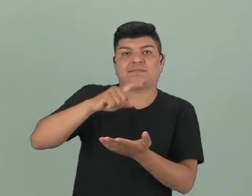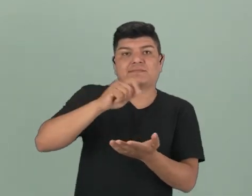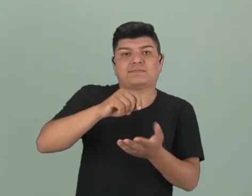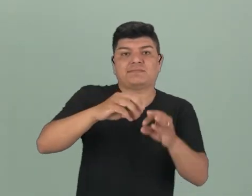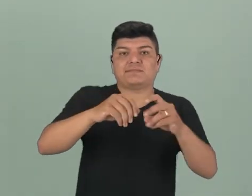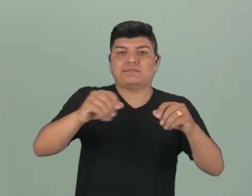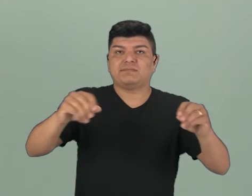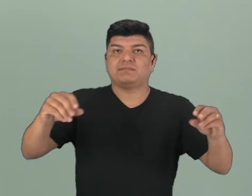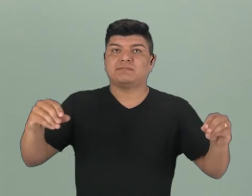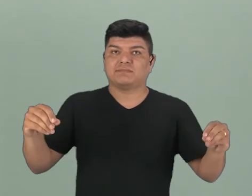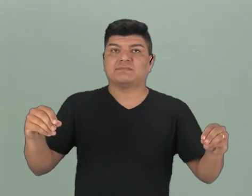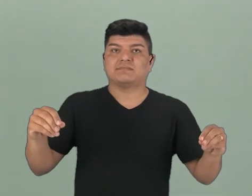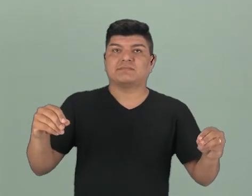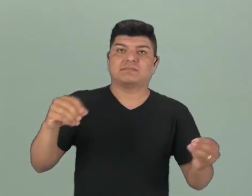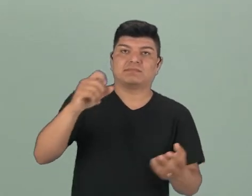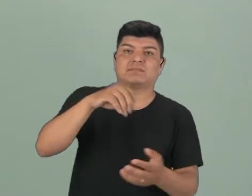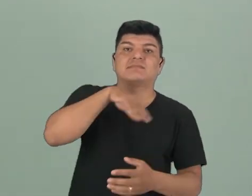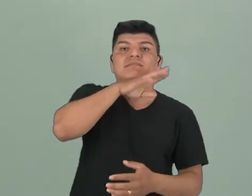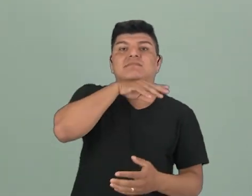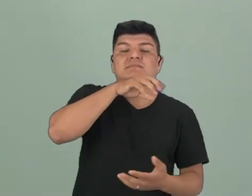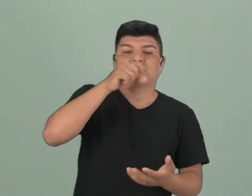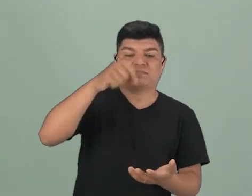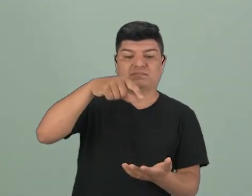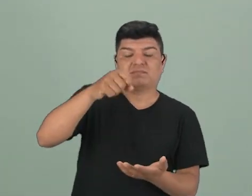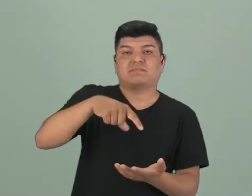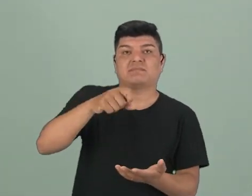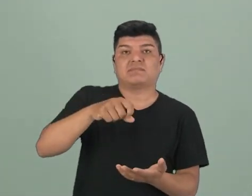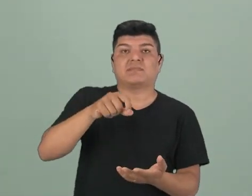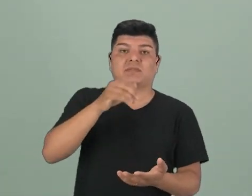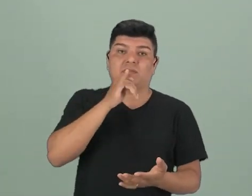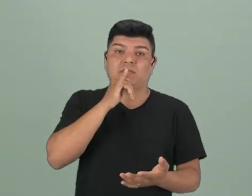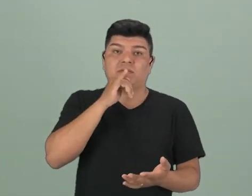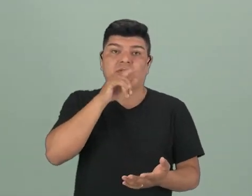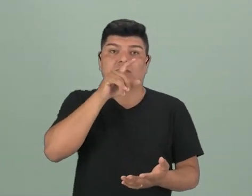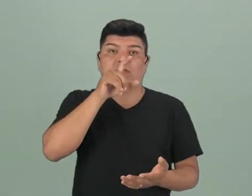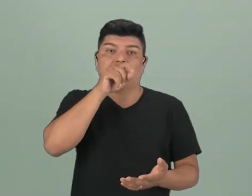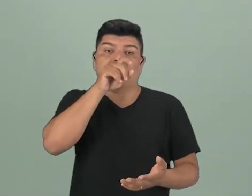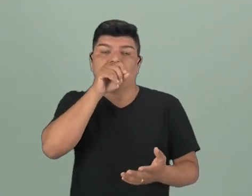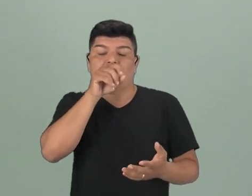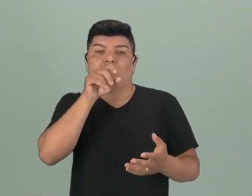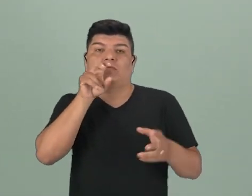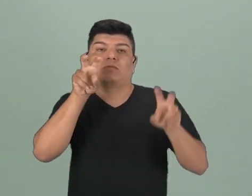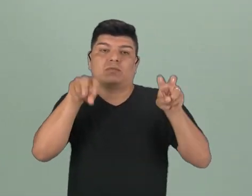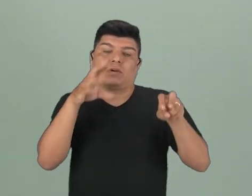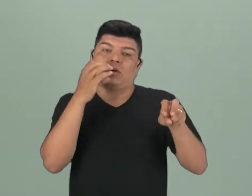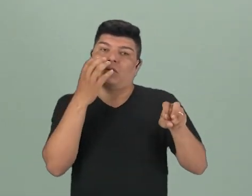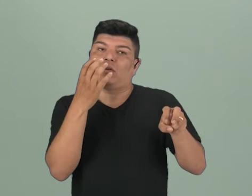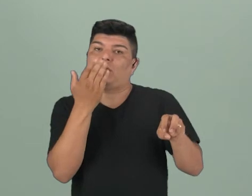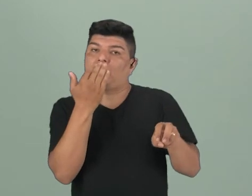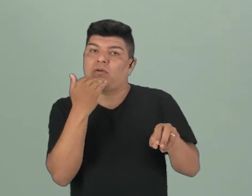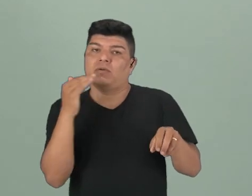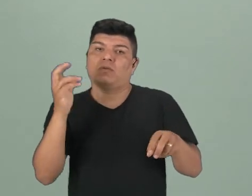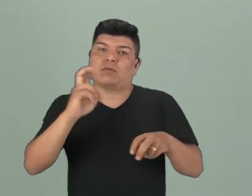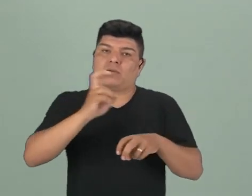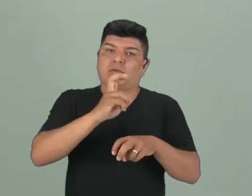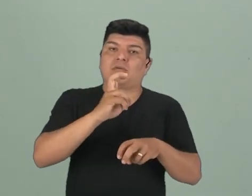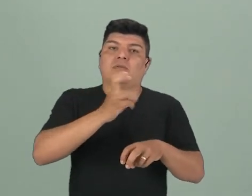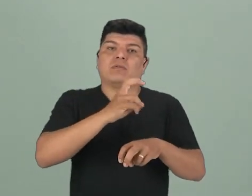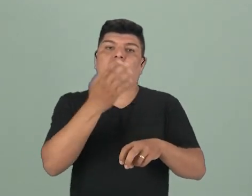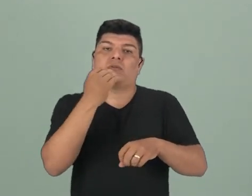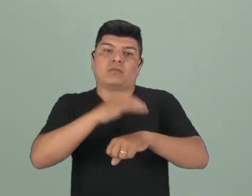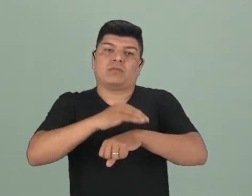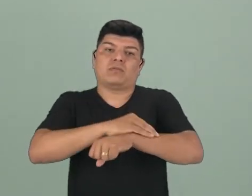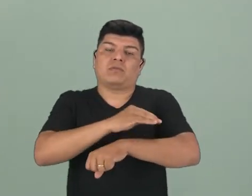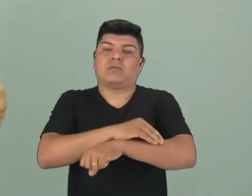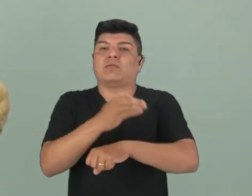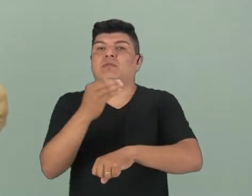solo, alguns restos de animais. Porque quando o gavião come a cobra come o sapo come o gafanhoto,